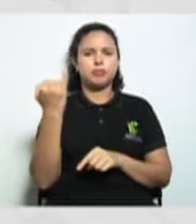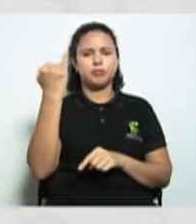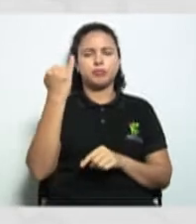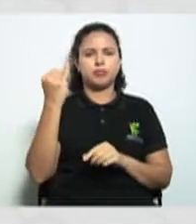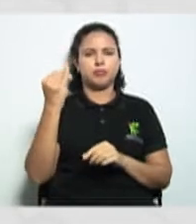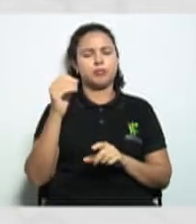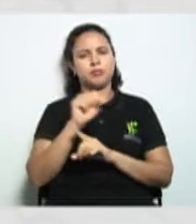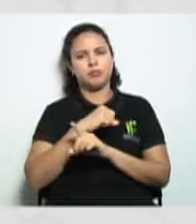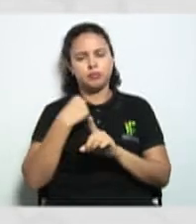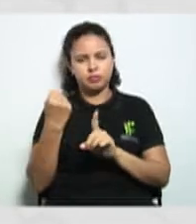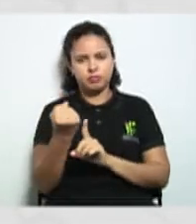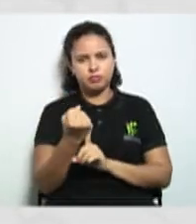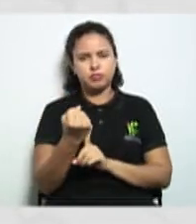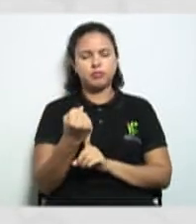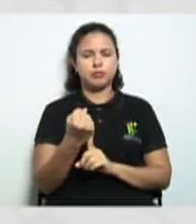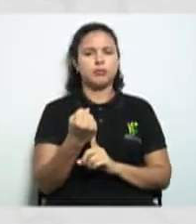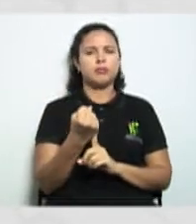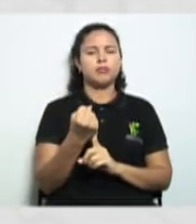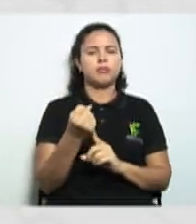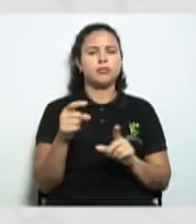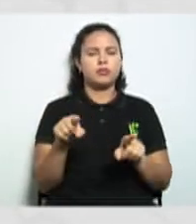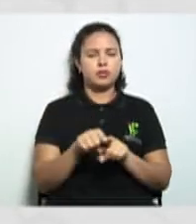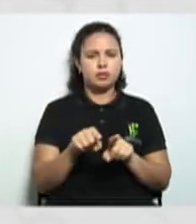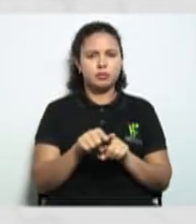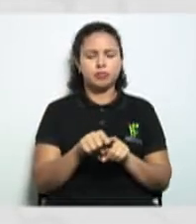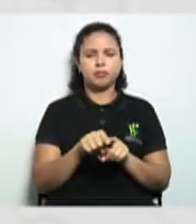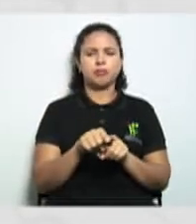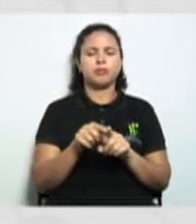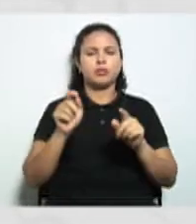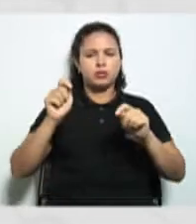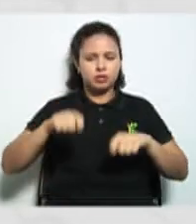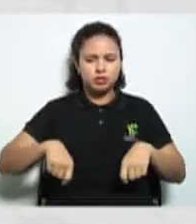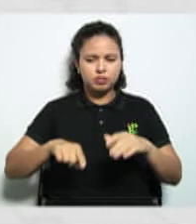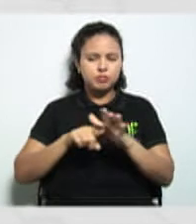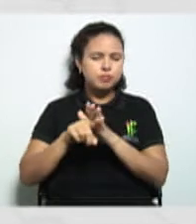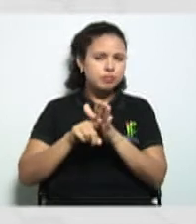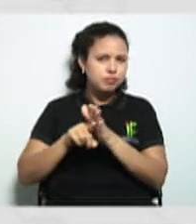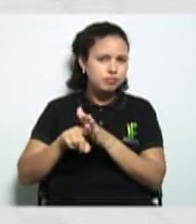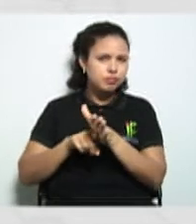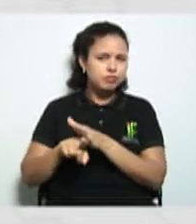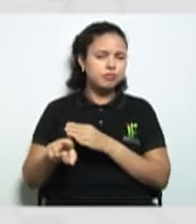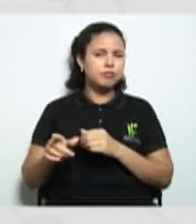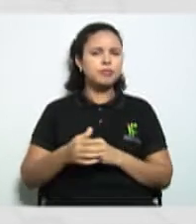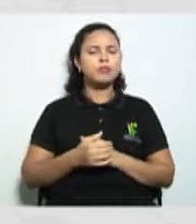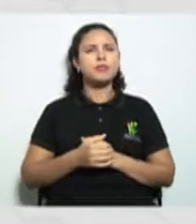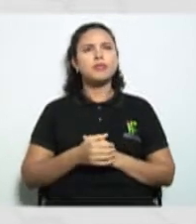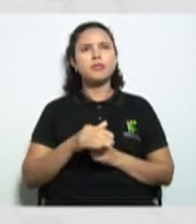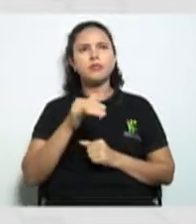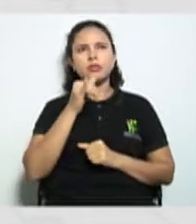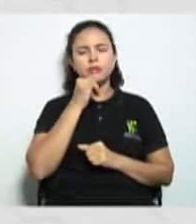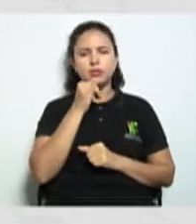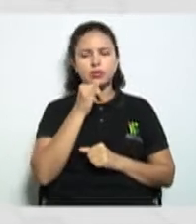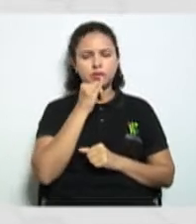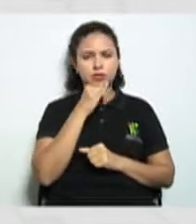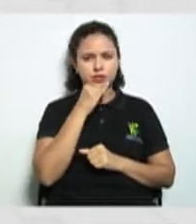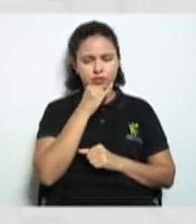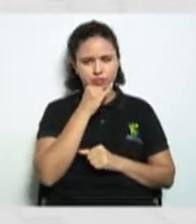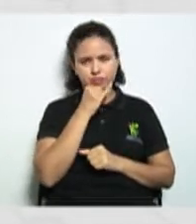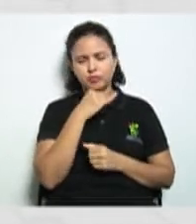ser viável, né? Como é que poderia, então, professor, exemplificar um problema com